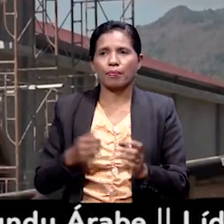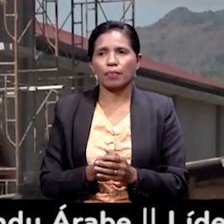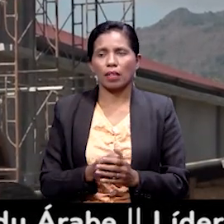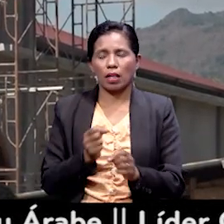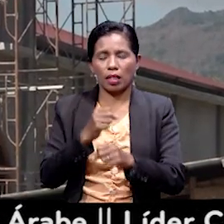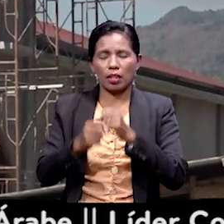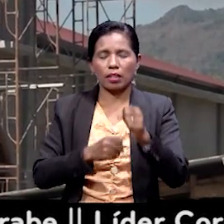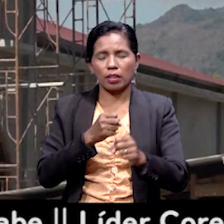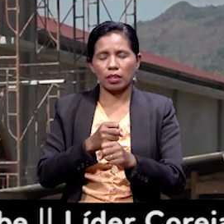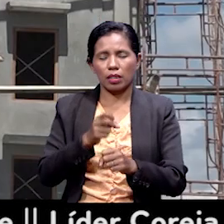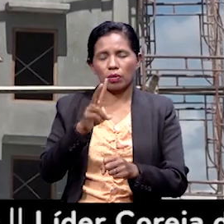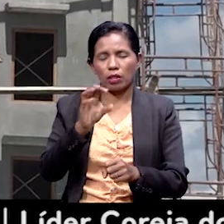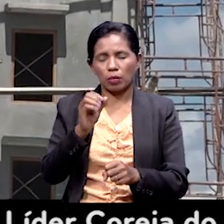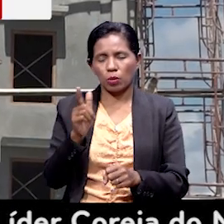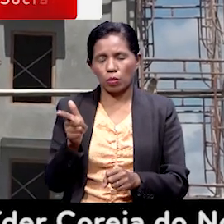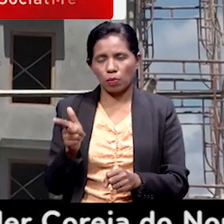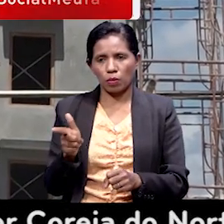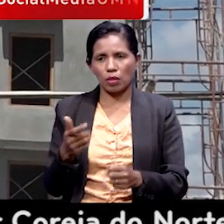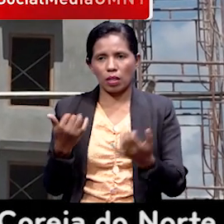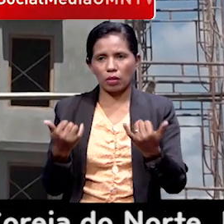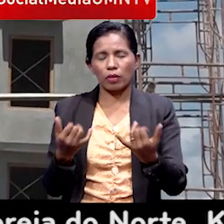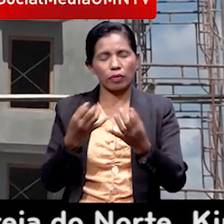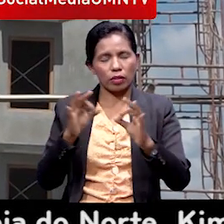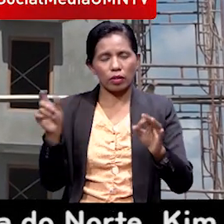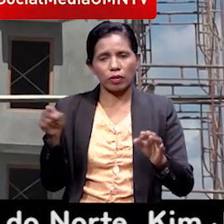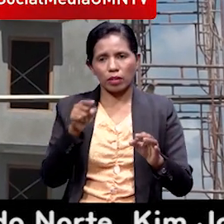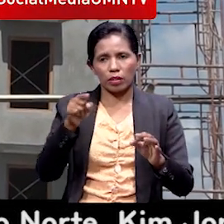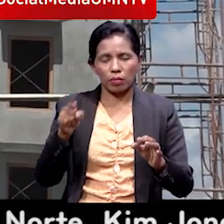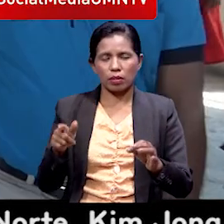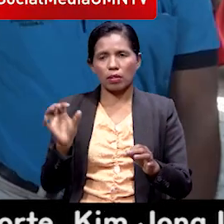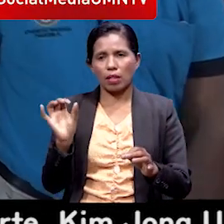ia tinan ringuror nulu no dadaun ne atinge ona porcento walu nulu